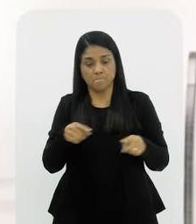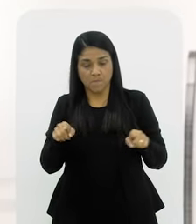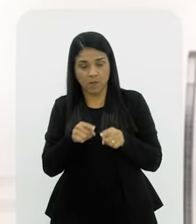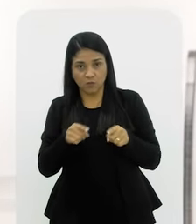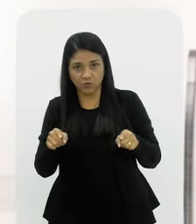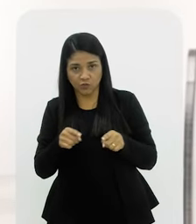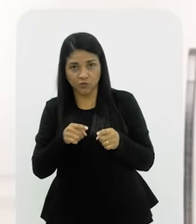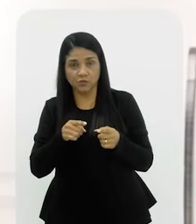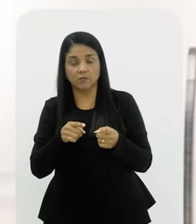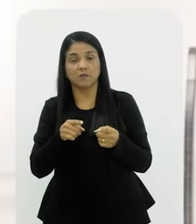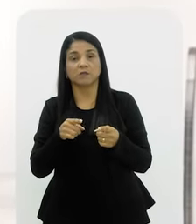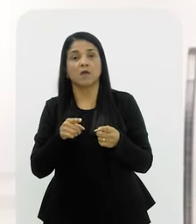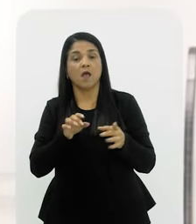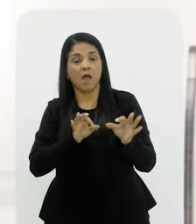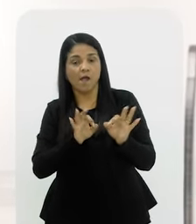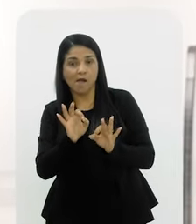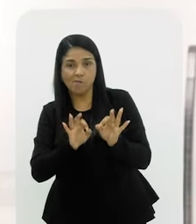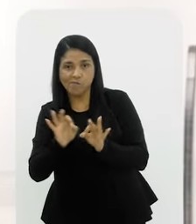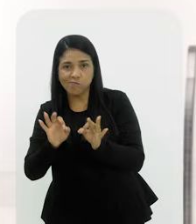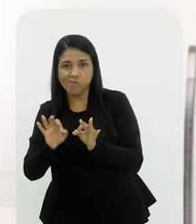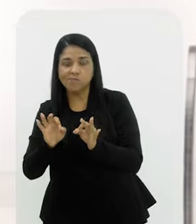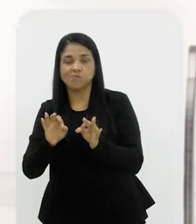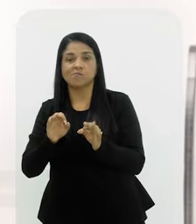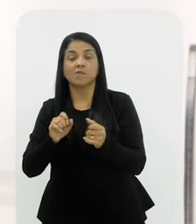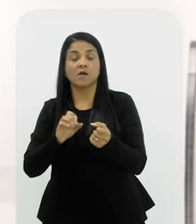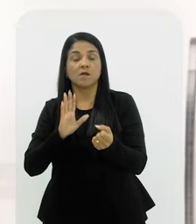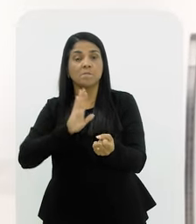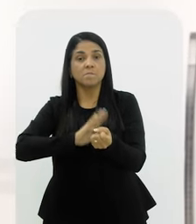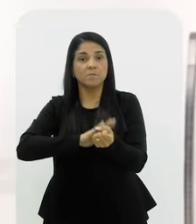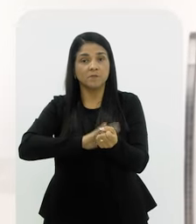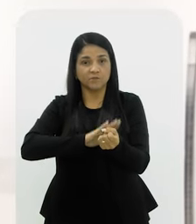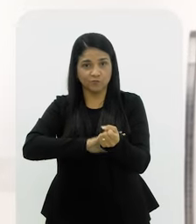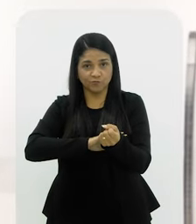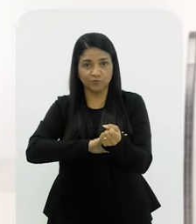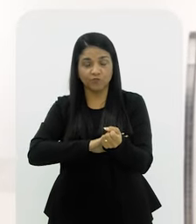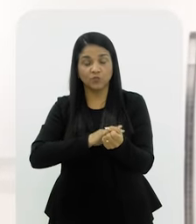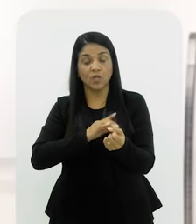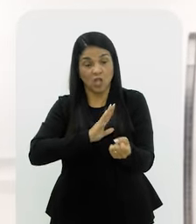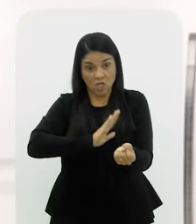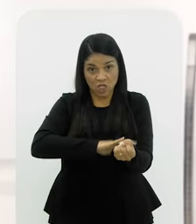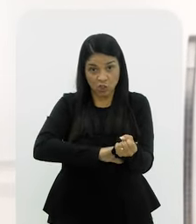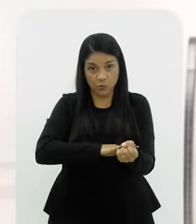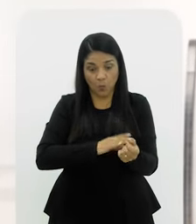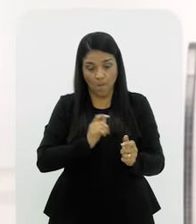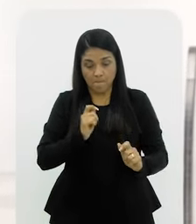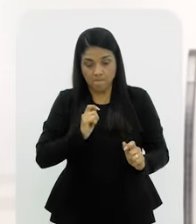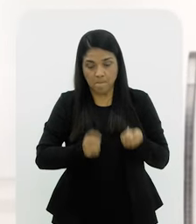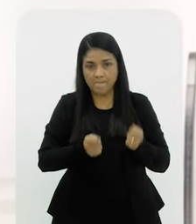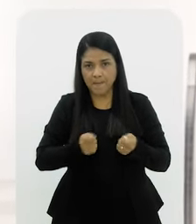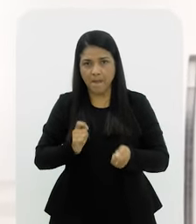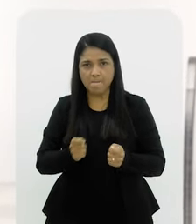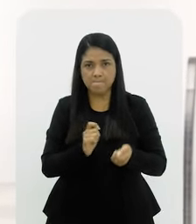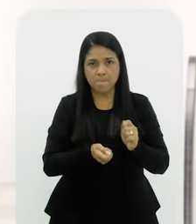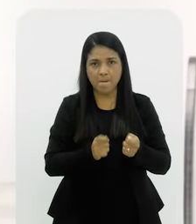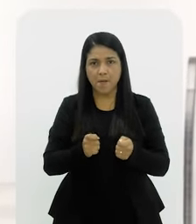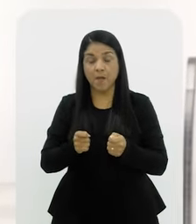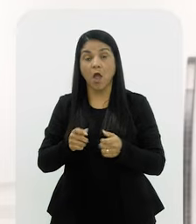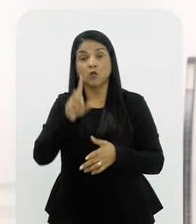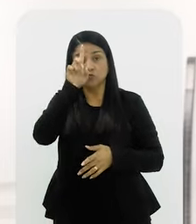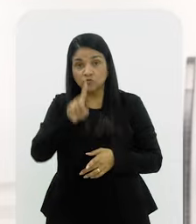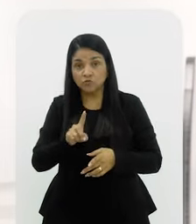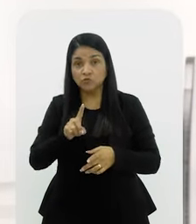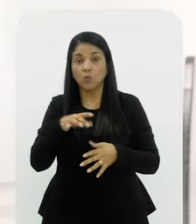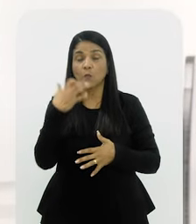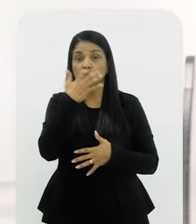é melodia, harmonia e ritmo, né? Uhum. São os três pilares da música. Então, no ritmo você tem a bateria. Então,